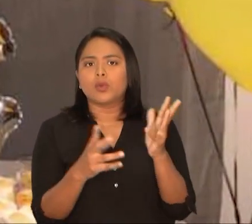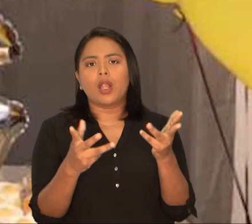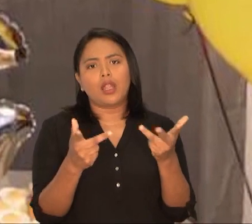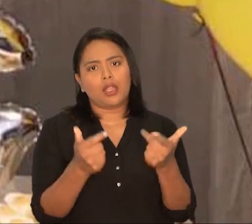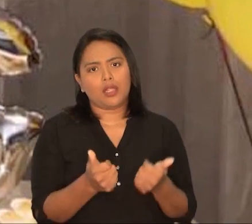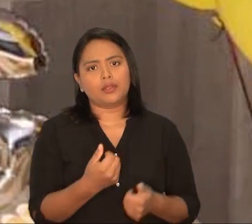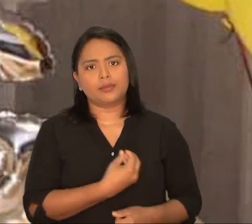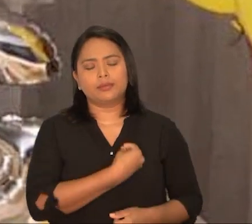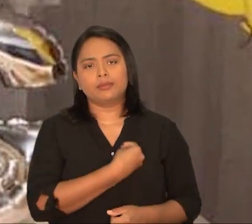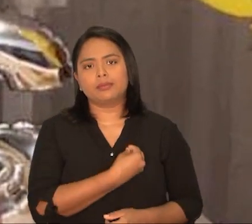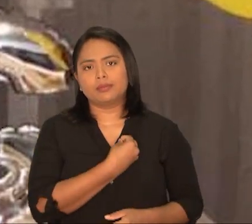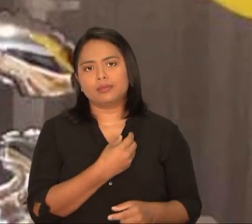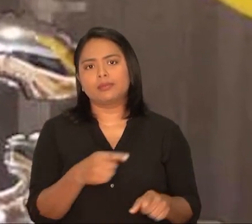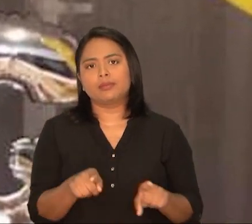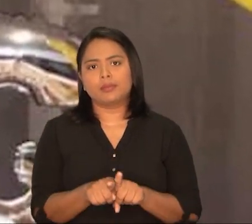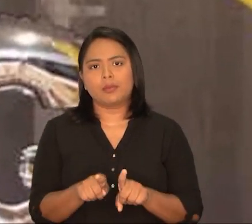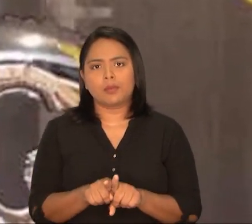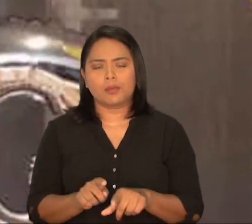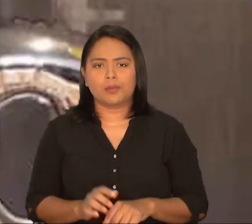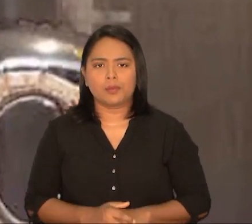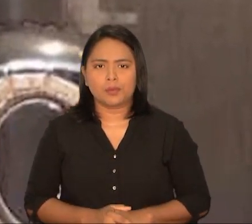vida.